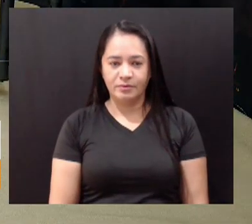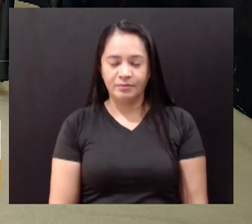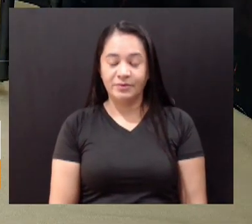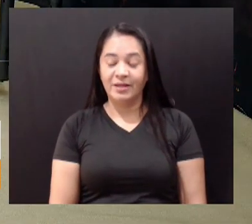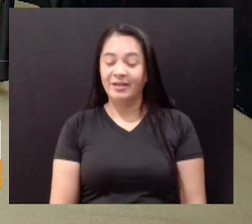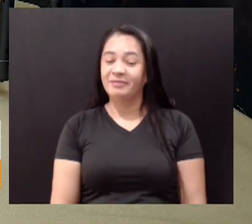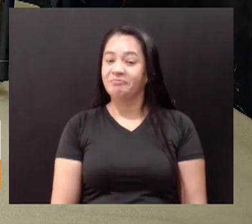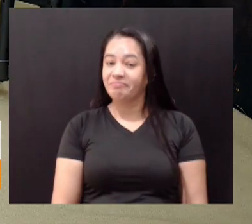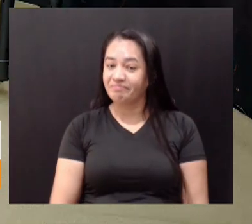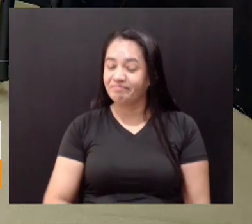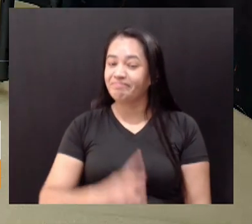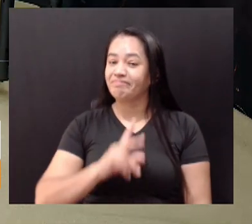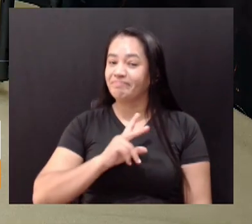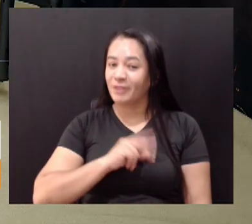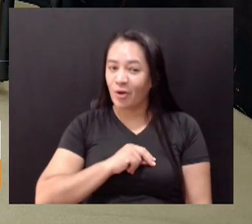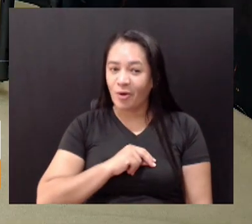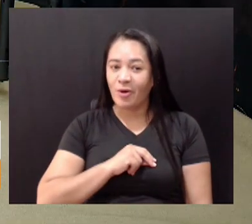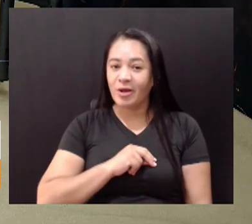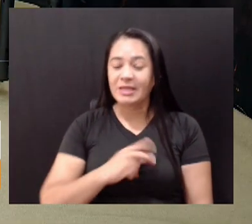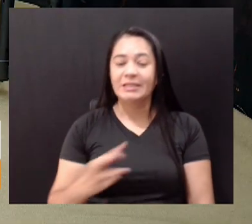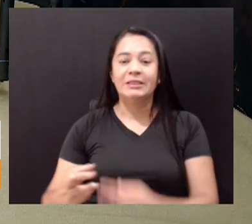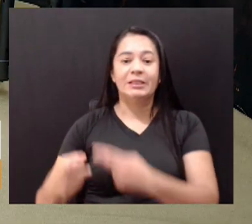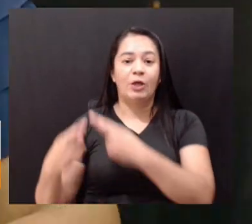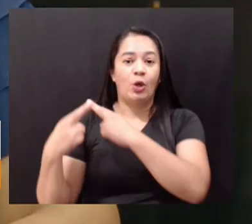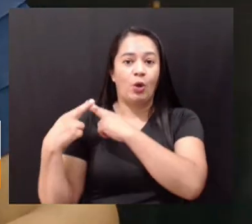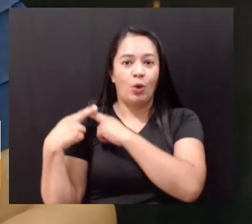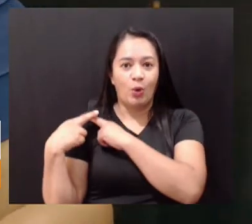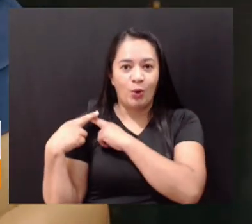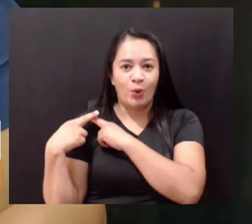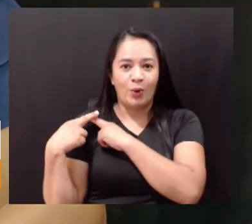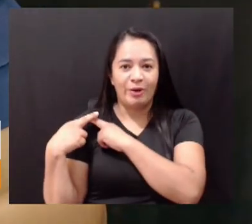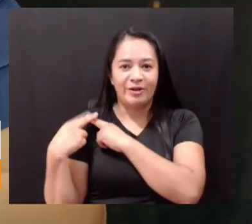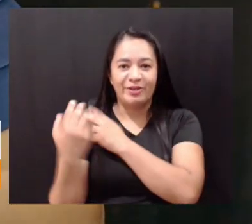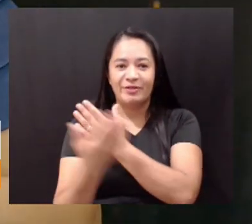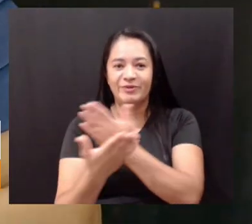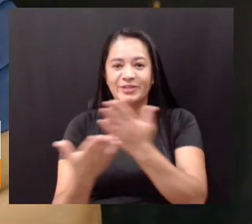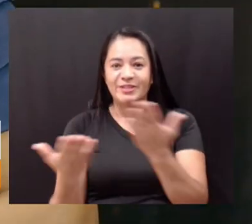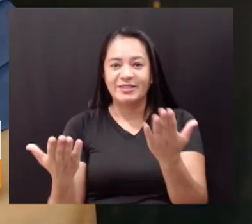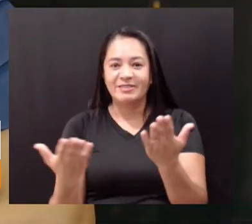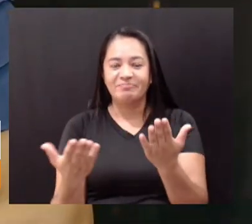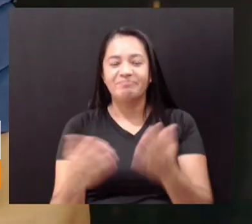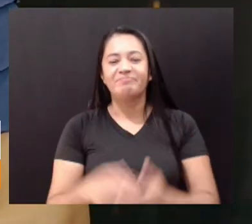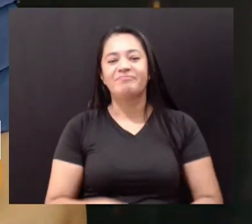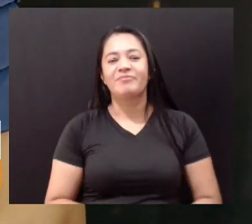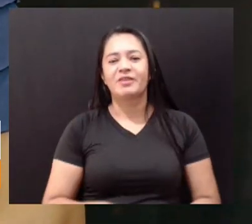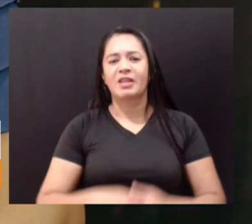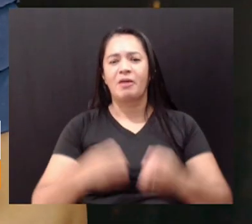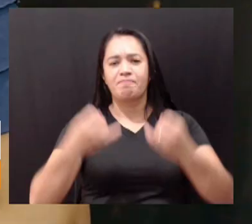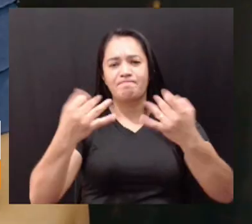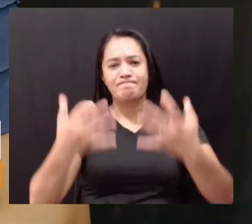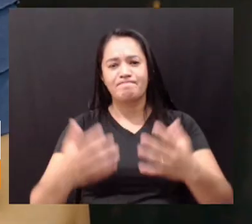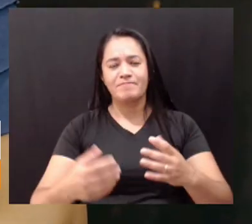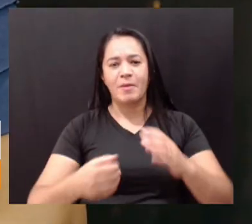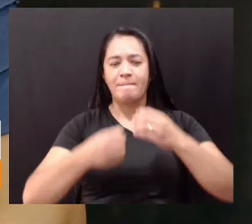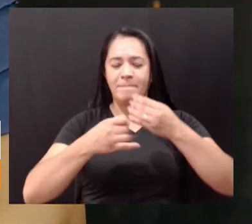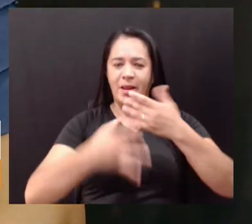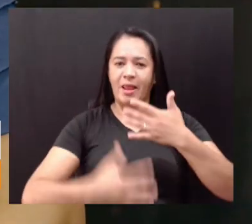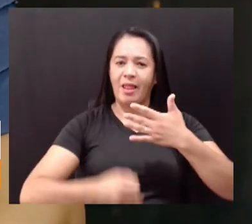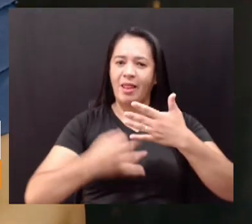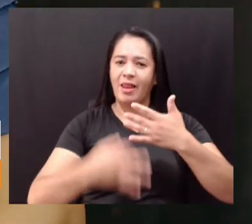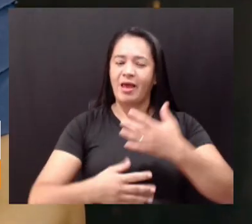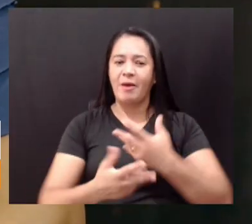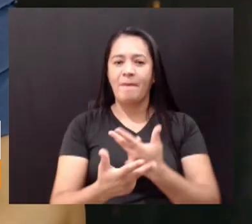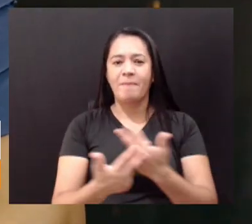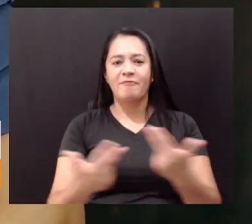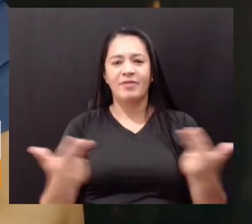Aninha, olha que responsabilidade que você passou para a gente aqui, hein? Vários depoimentos e o pessoal falando aí que é culpa